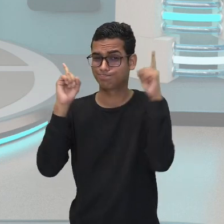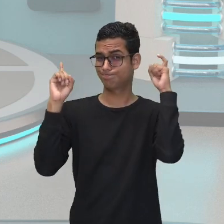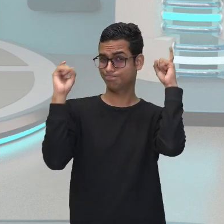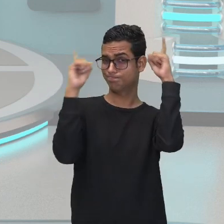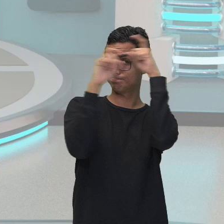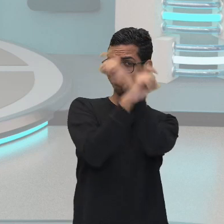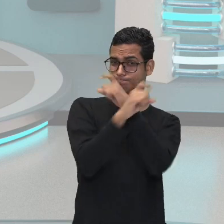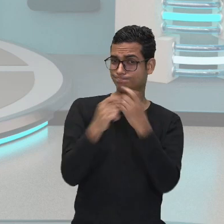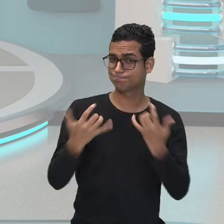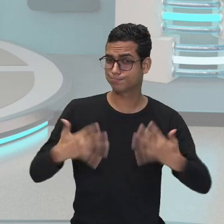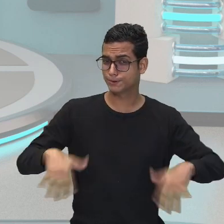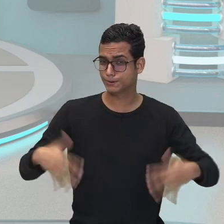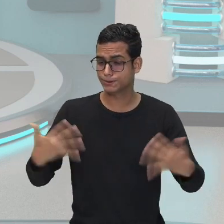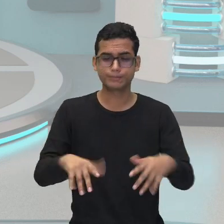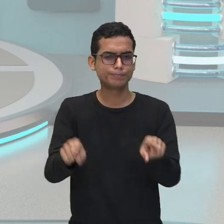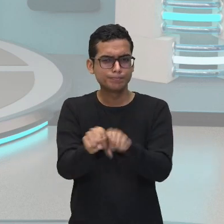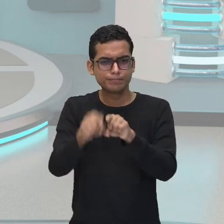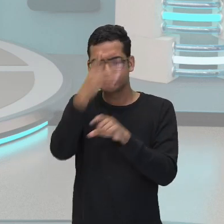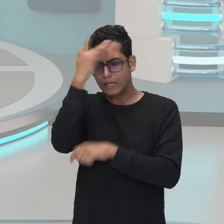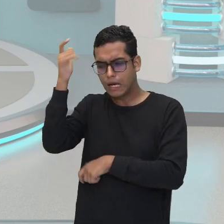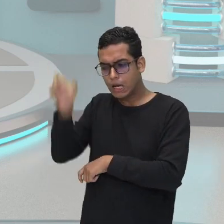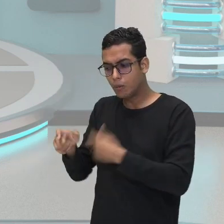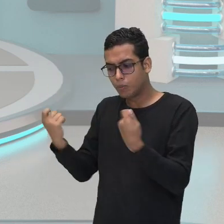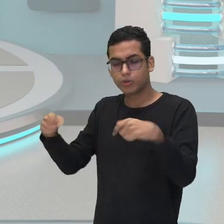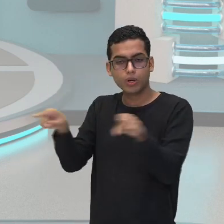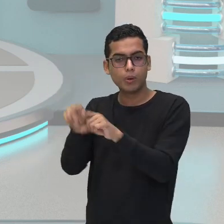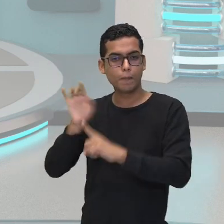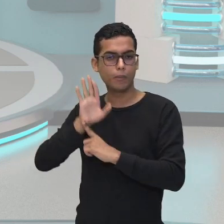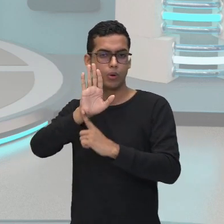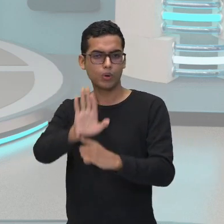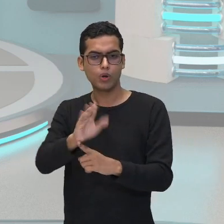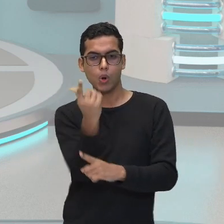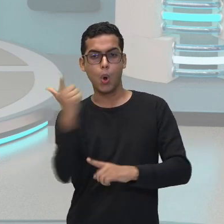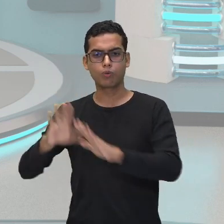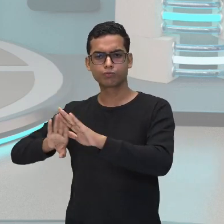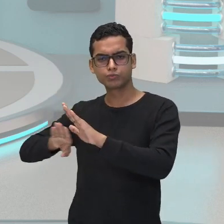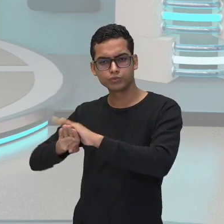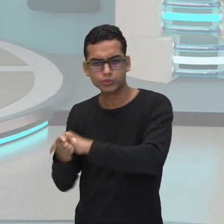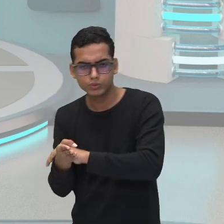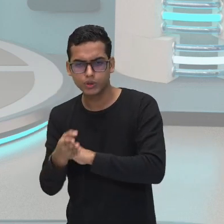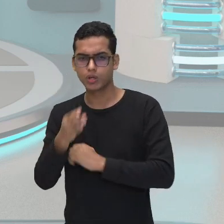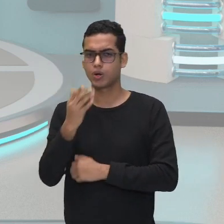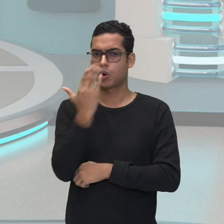pode apresentar ali também outros hábitos nocivos à saúde, como uma má